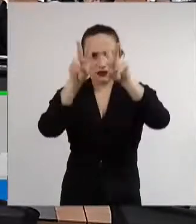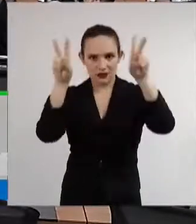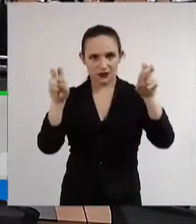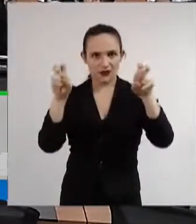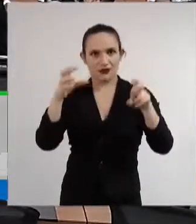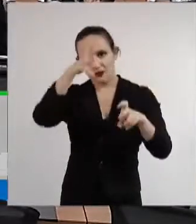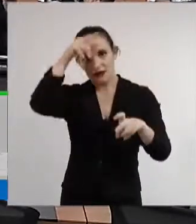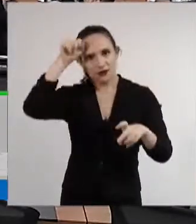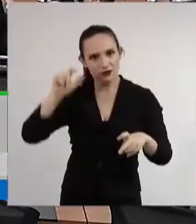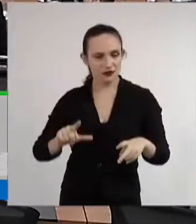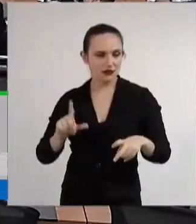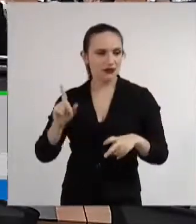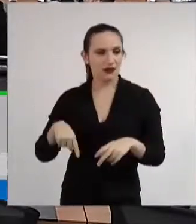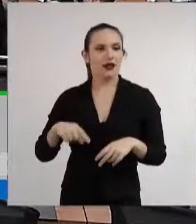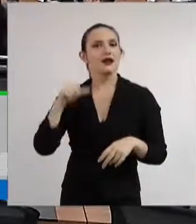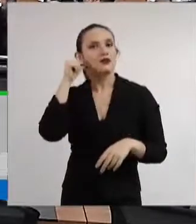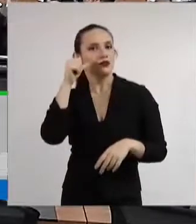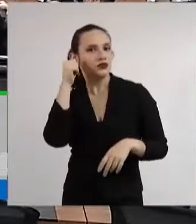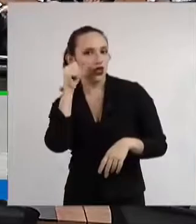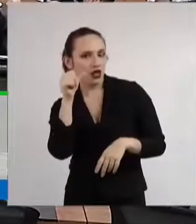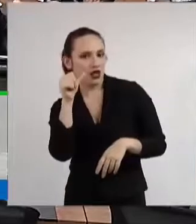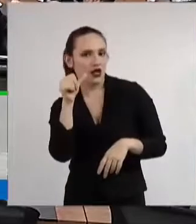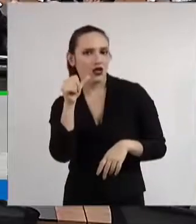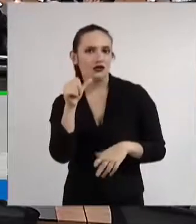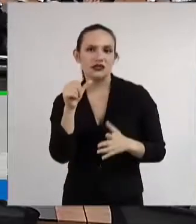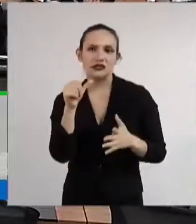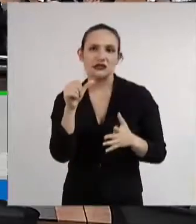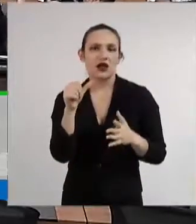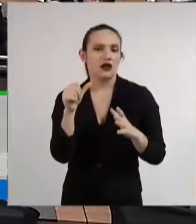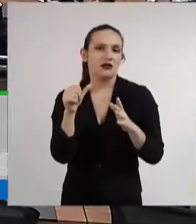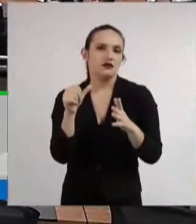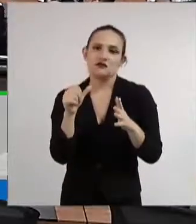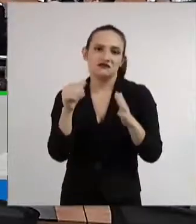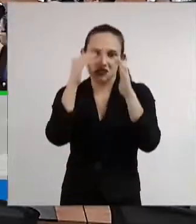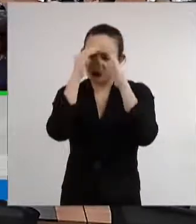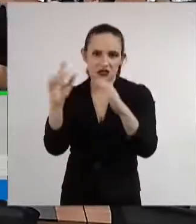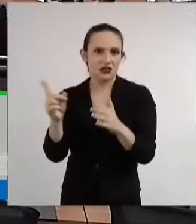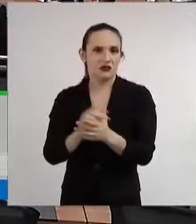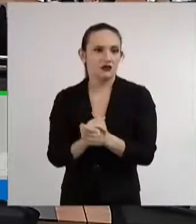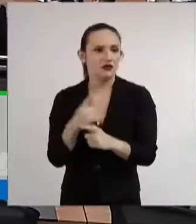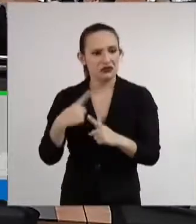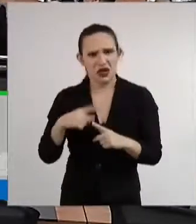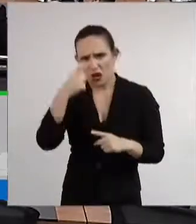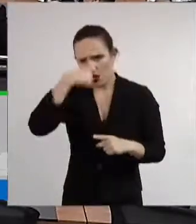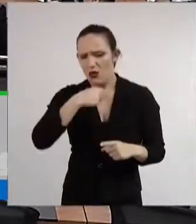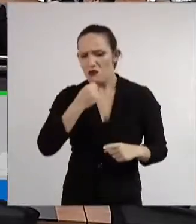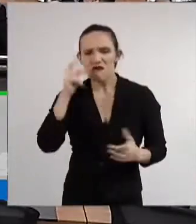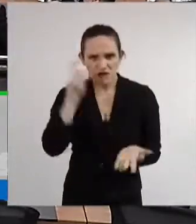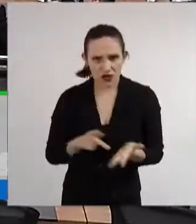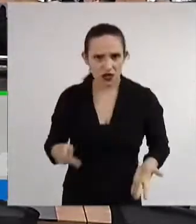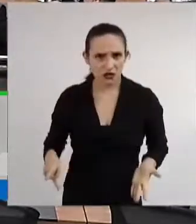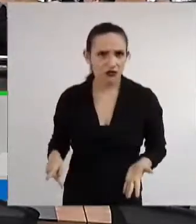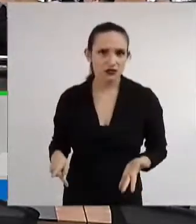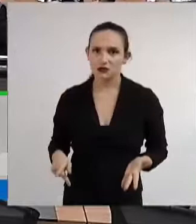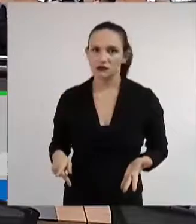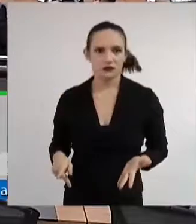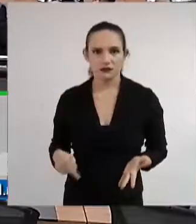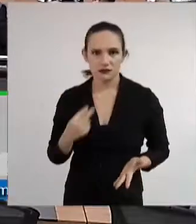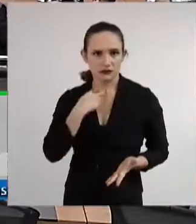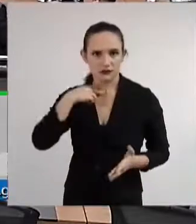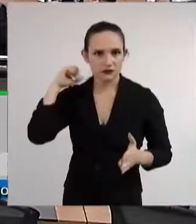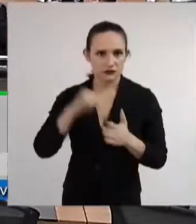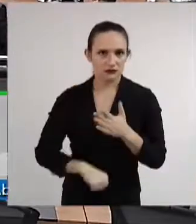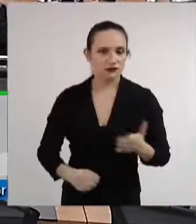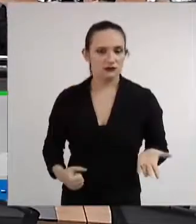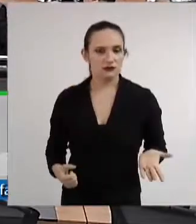sul-mato-grossenses e os nossos irmãos brasileiros não têm cumprido o seu papel, porque homem que é homem mesmo, deputado Cabomi, não bate